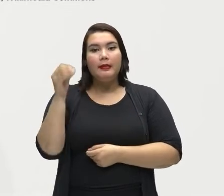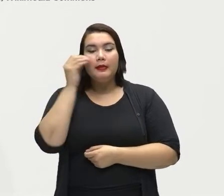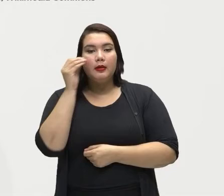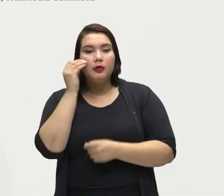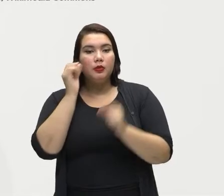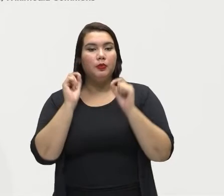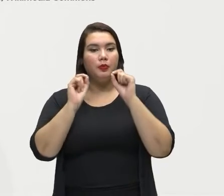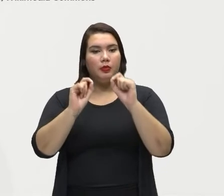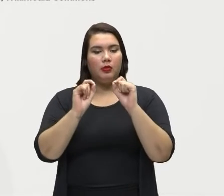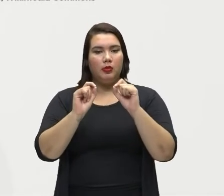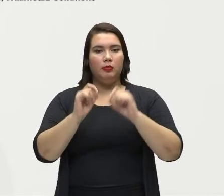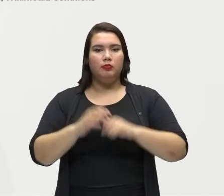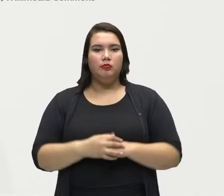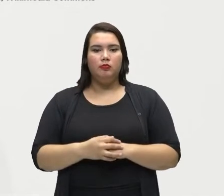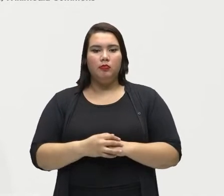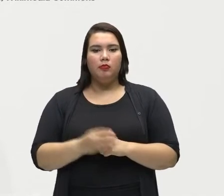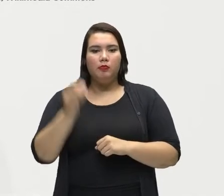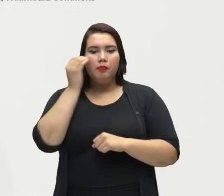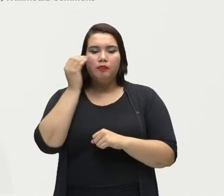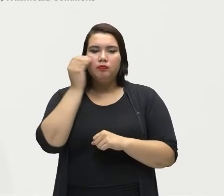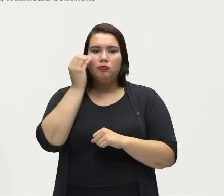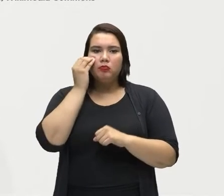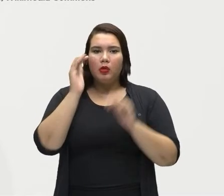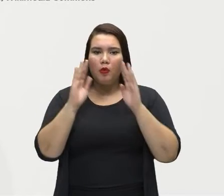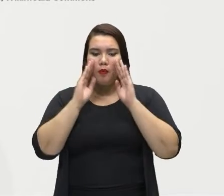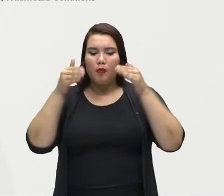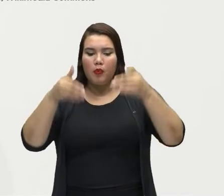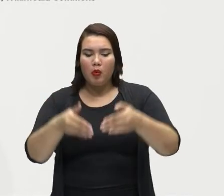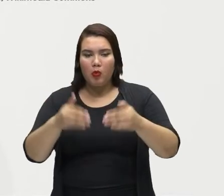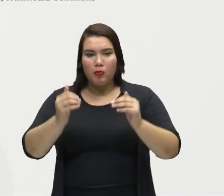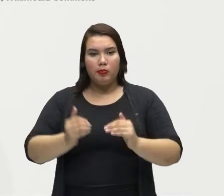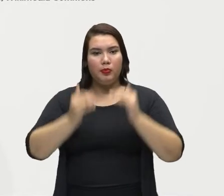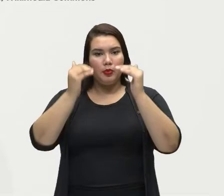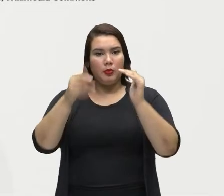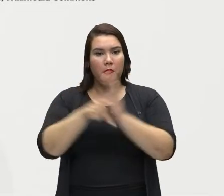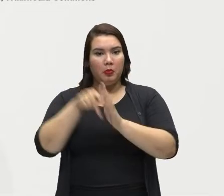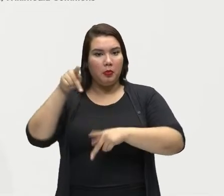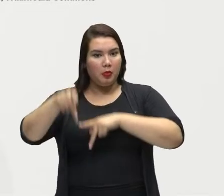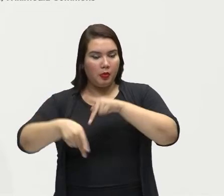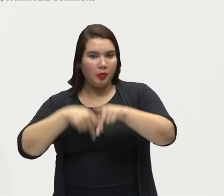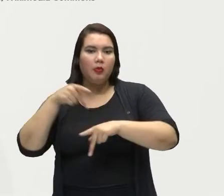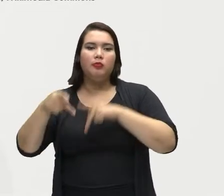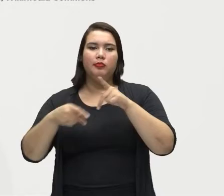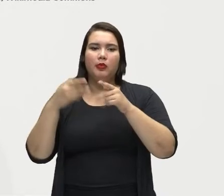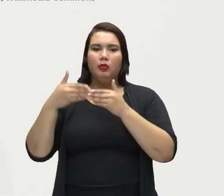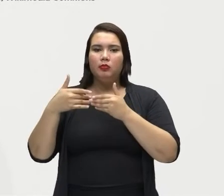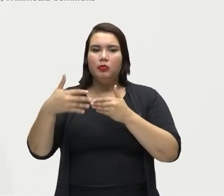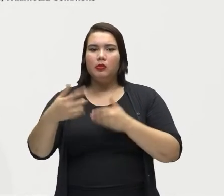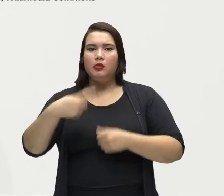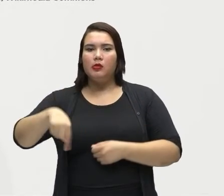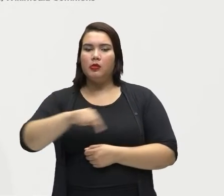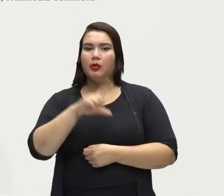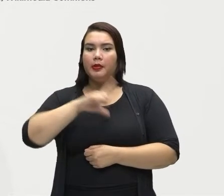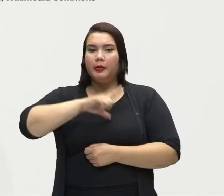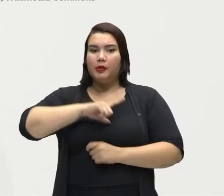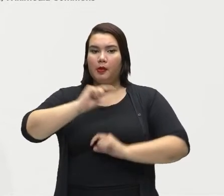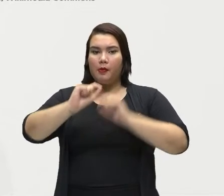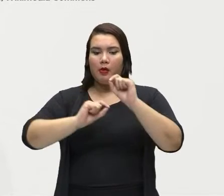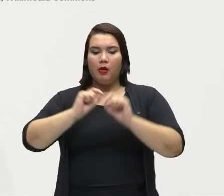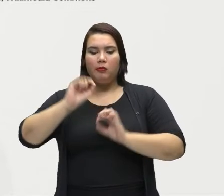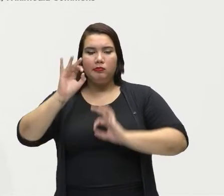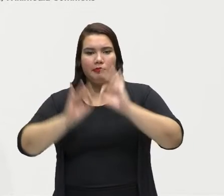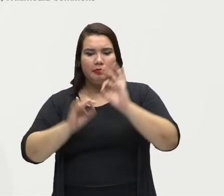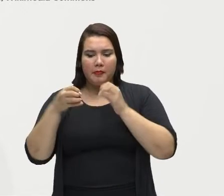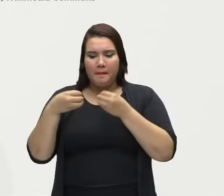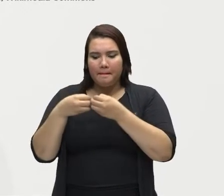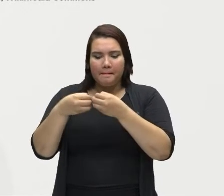de centralizar o poder em relação aos povos dominados, onde ele buscava estabelecer